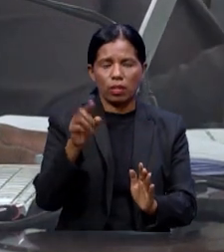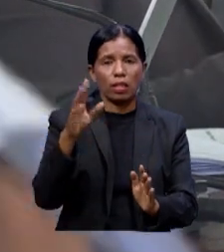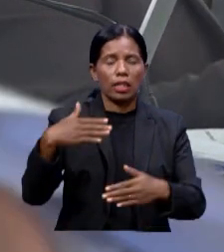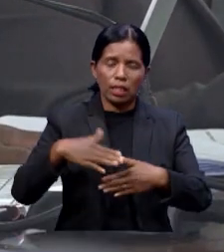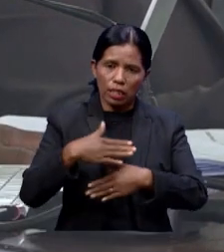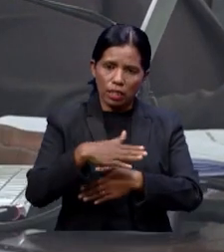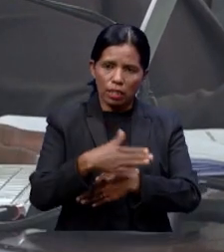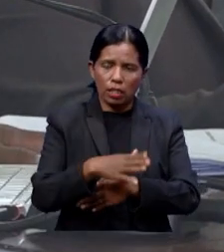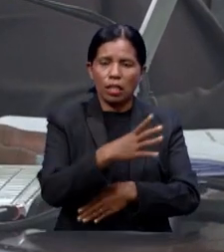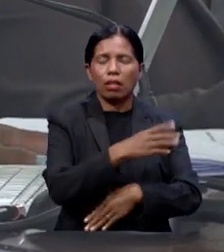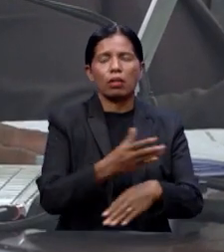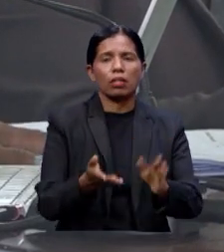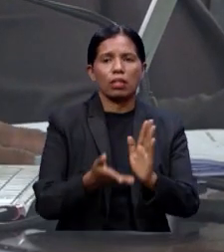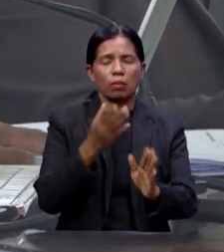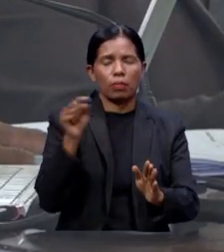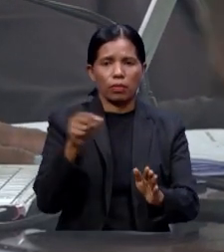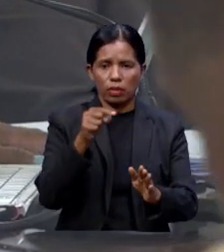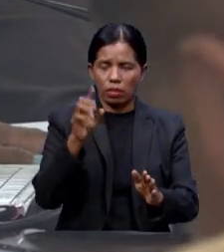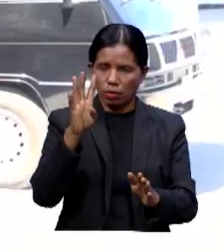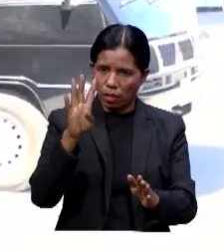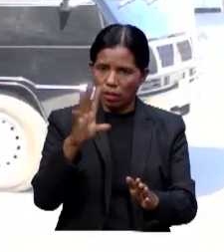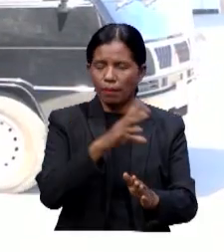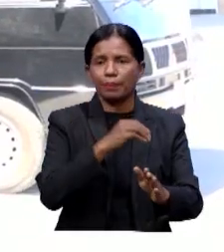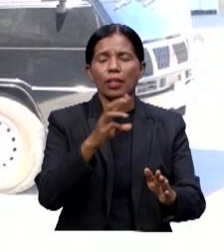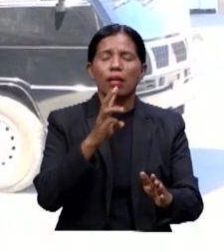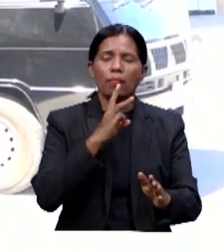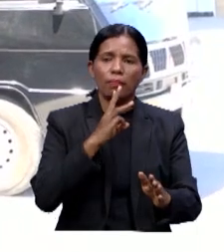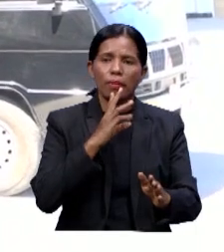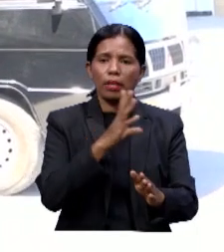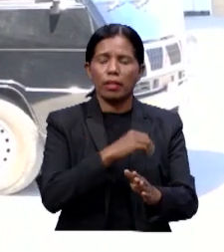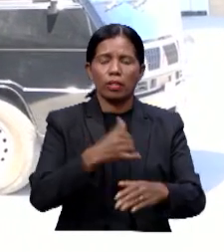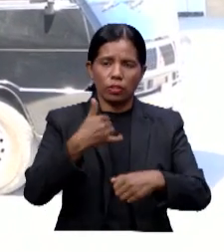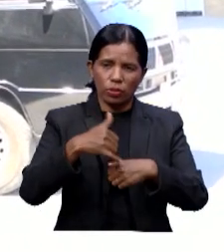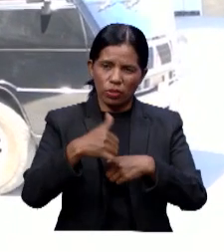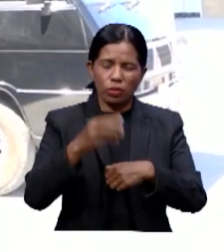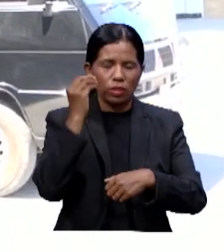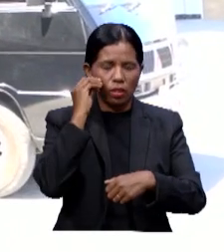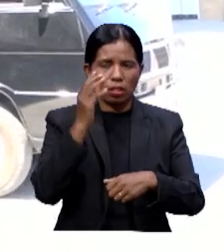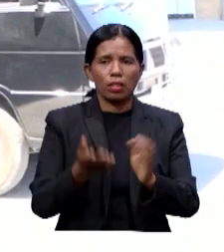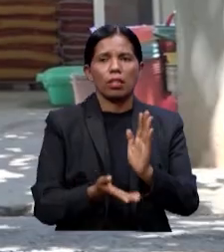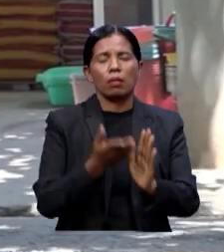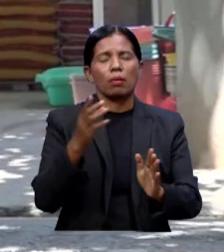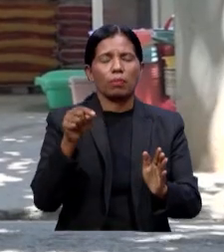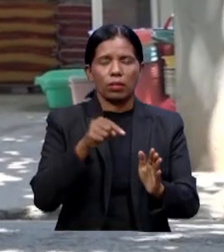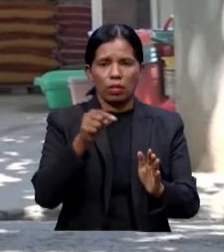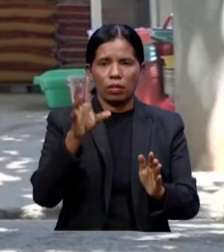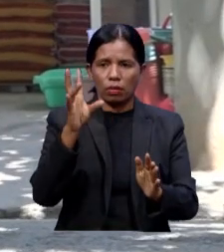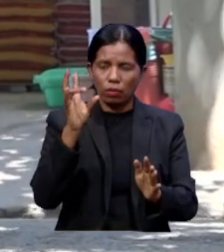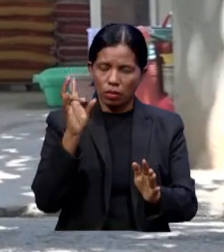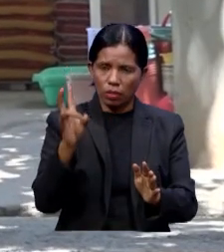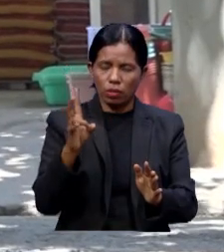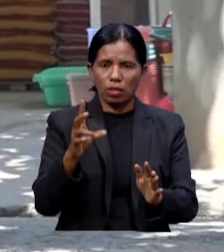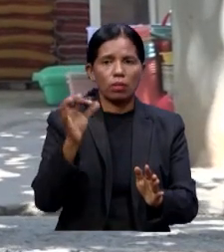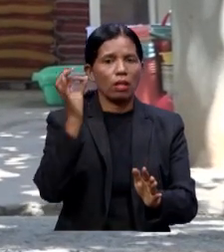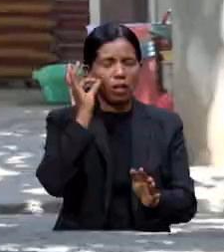rahantasi saiba por cento hat ponto hat, b, bebidas no jus aifuan saiba por cento hito ponto lima, aifuan saiba